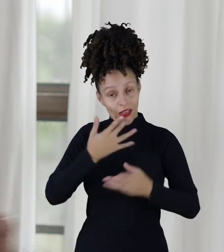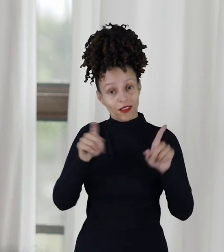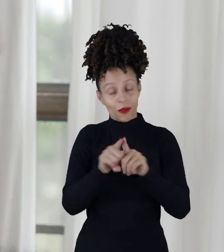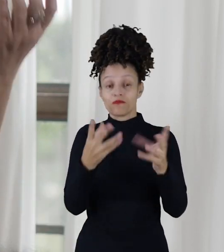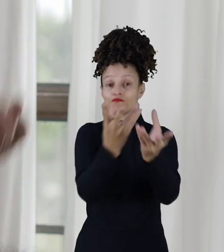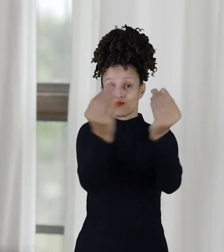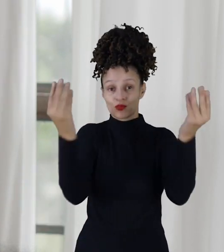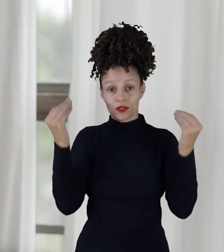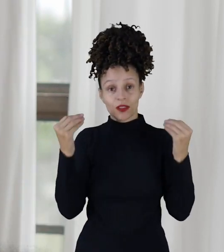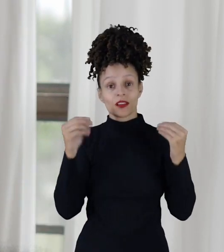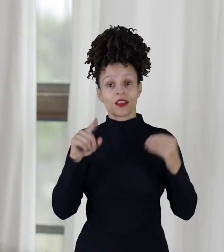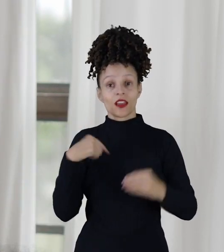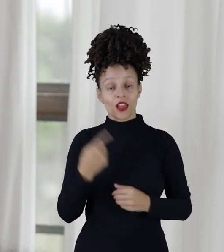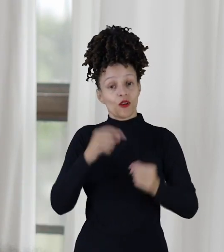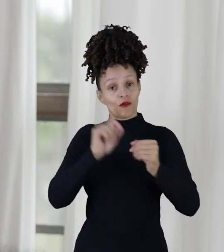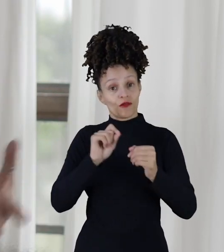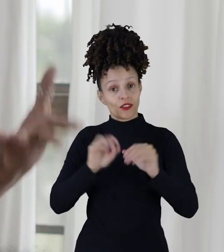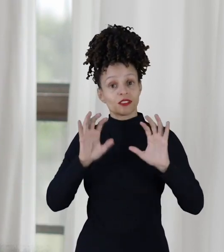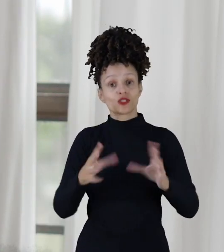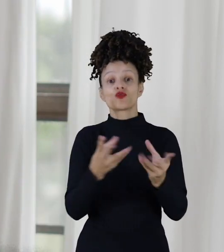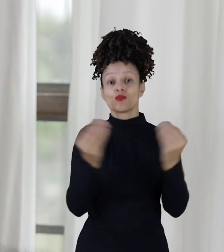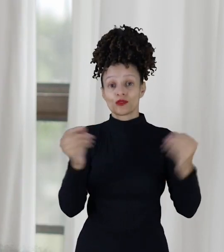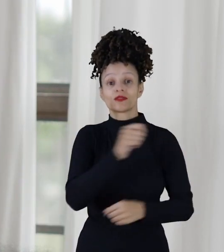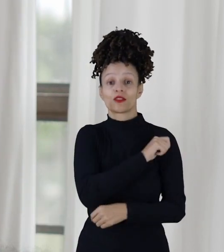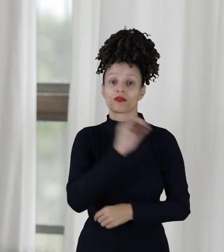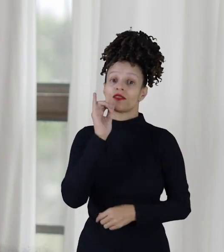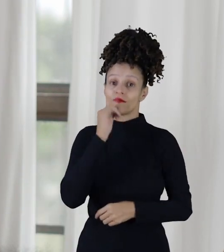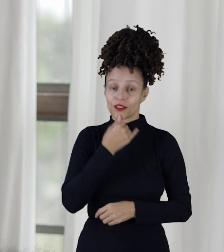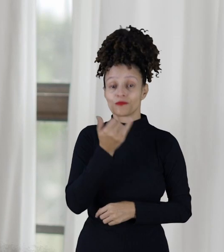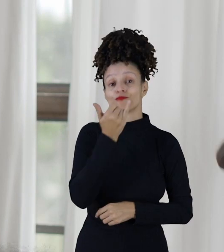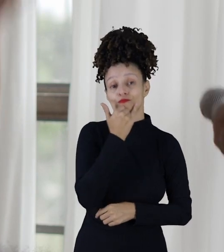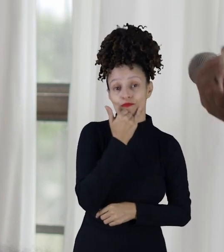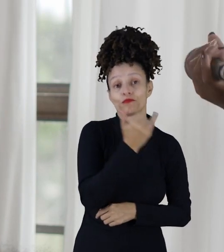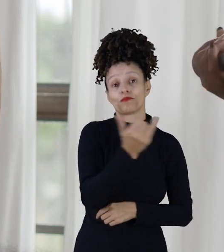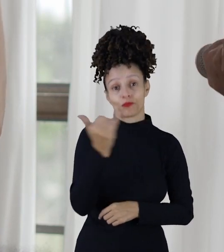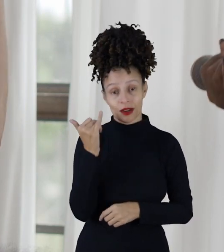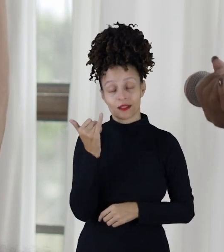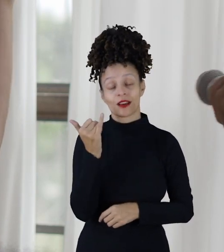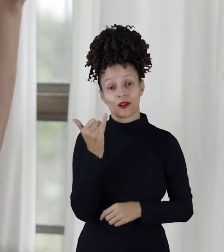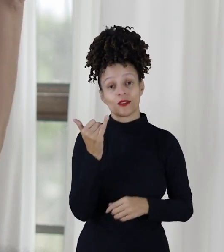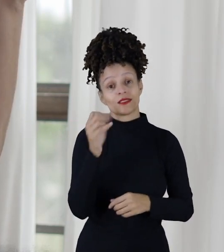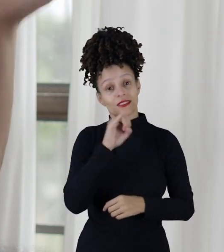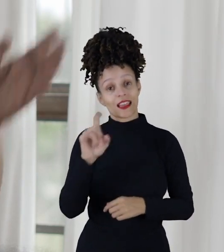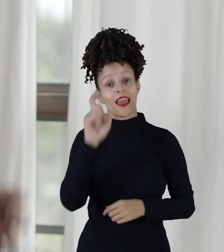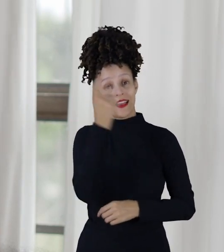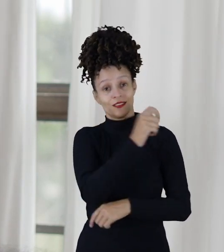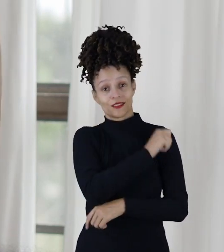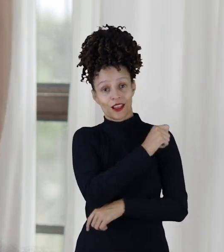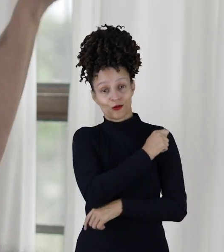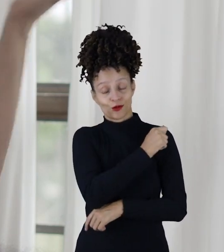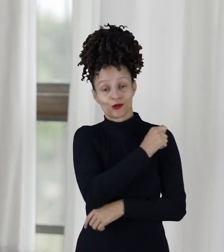também, como muita gente. E a gente mata. Eu fiz isso com muitos alunos, né? Infelizmente, peço perdão, inclusive, se os